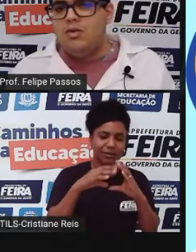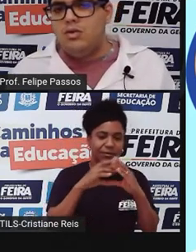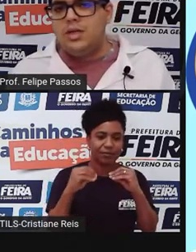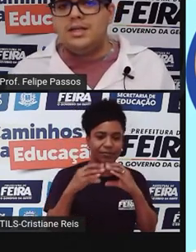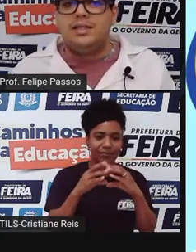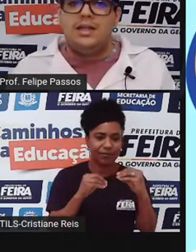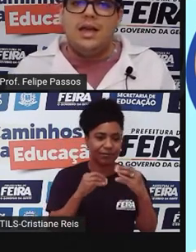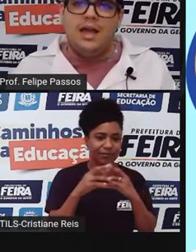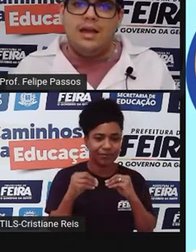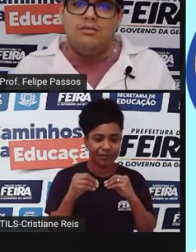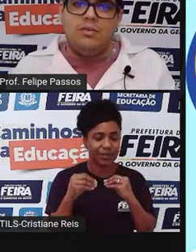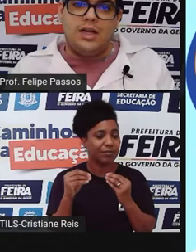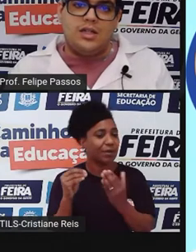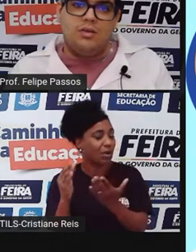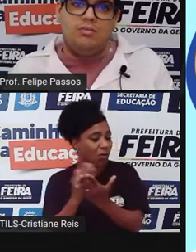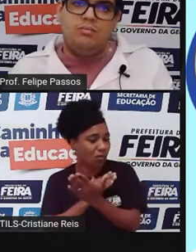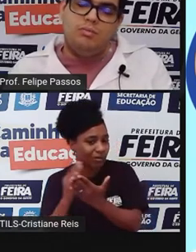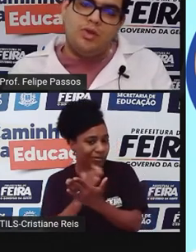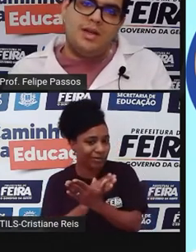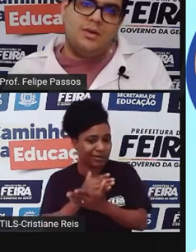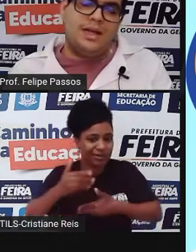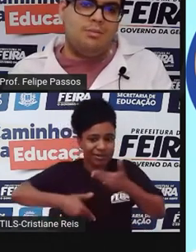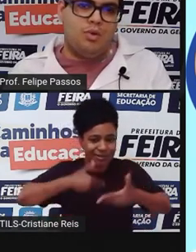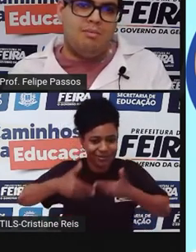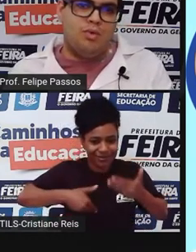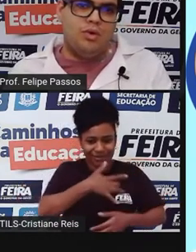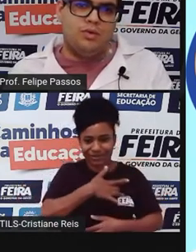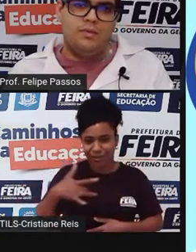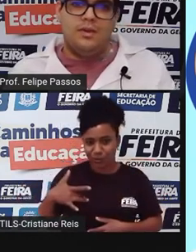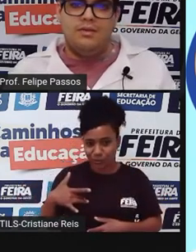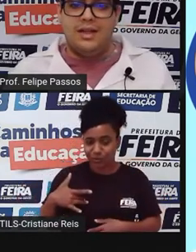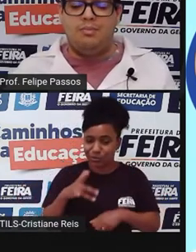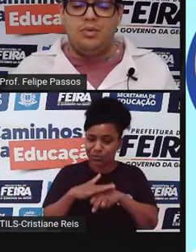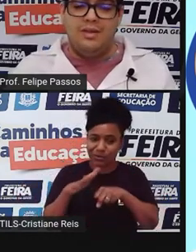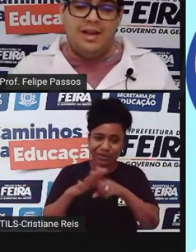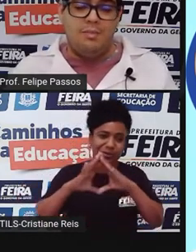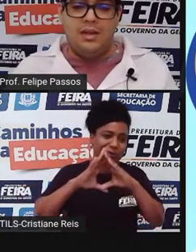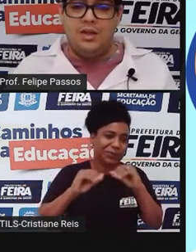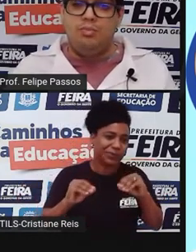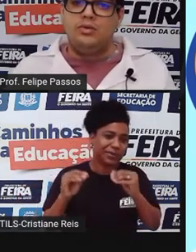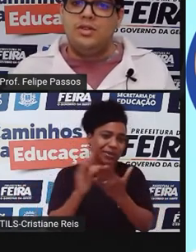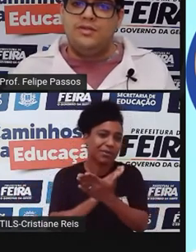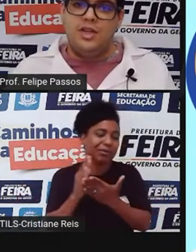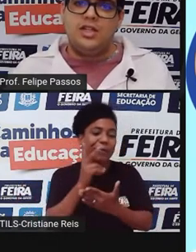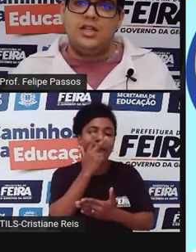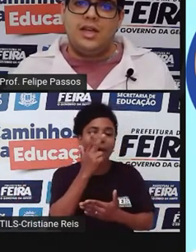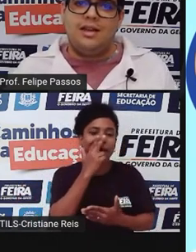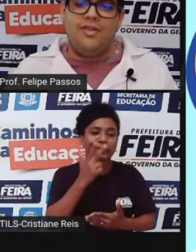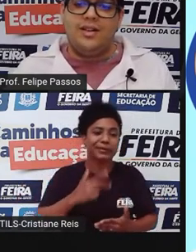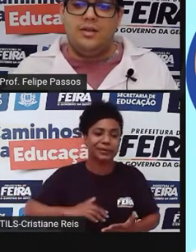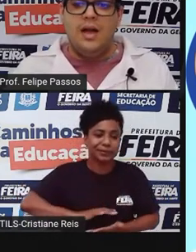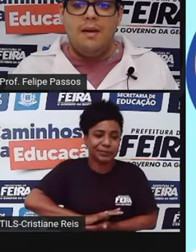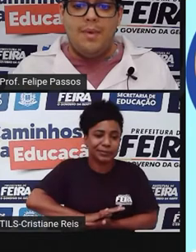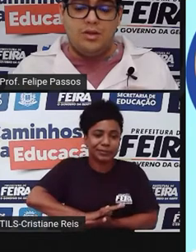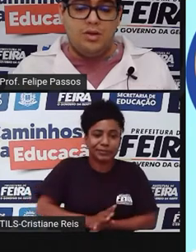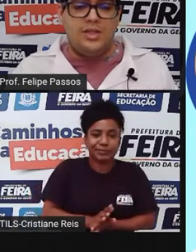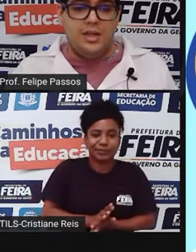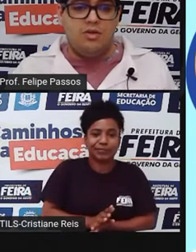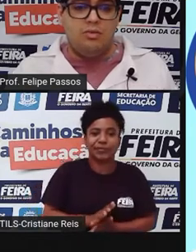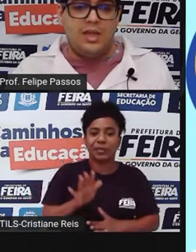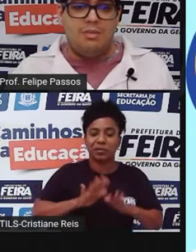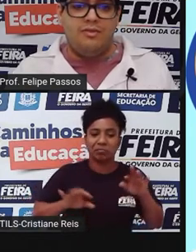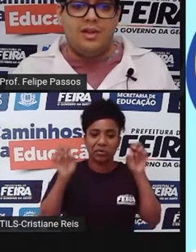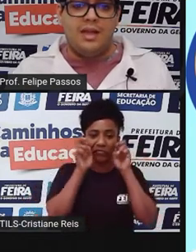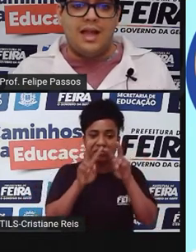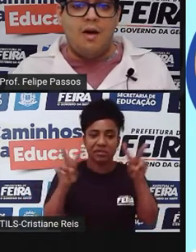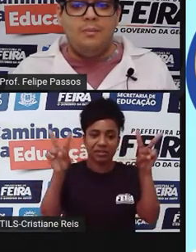para outras, é uma questão muito mais voltada para o aborto. Vai depender do ponto de vista de quem está falando. Mas eu trouxe aqui